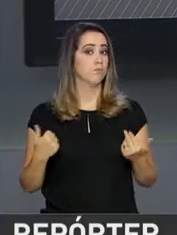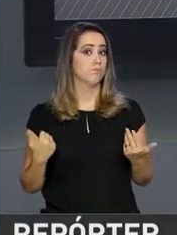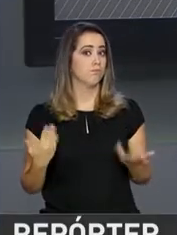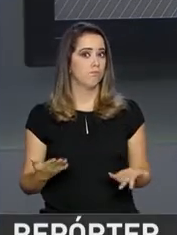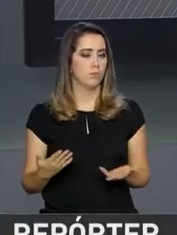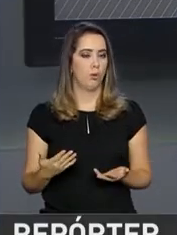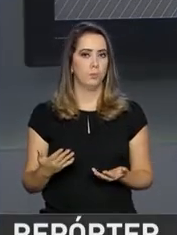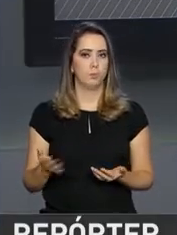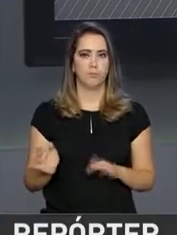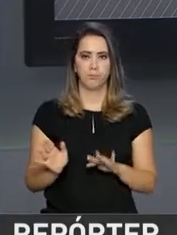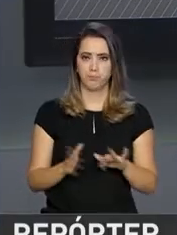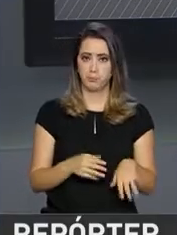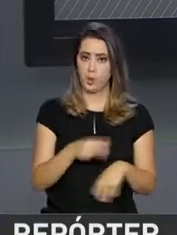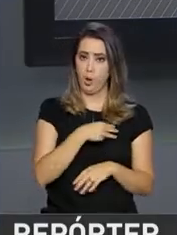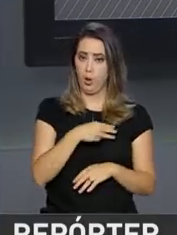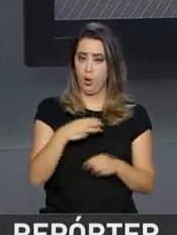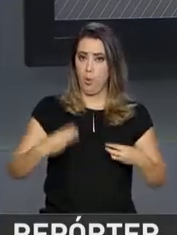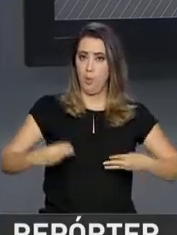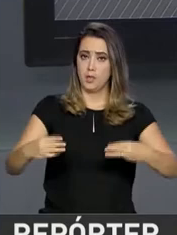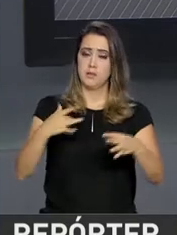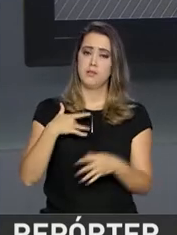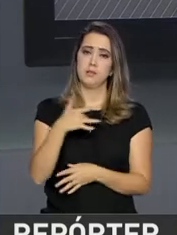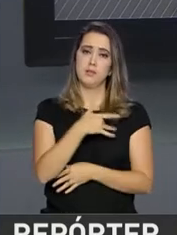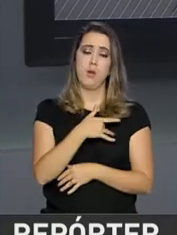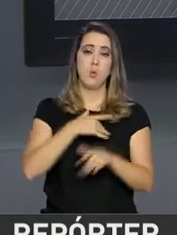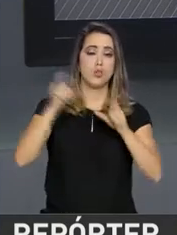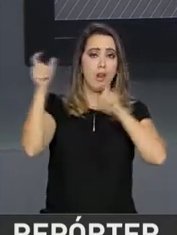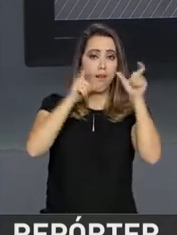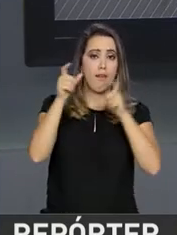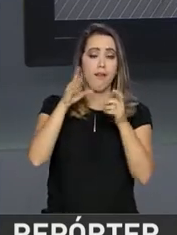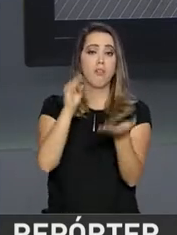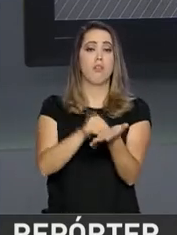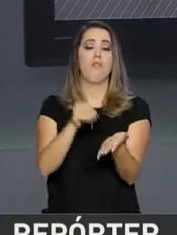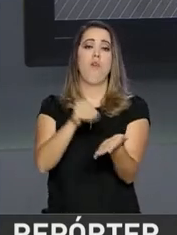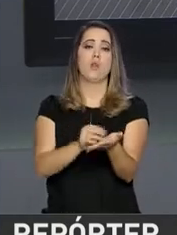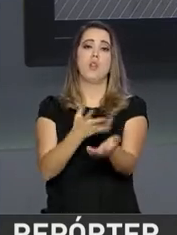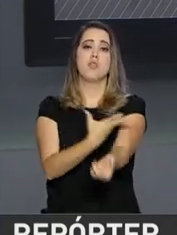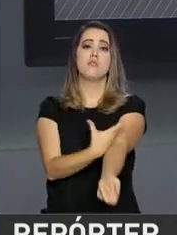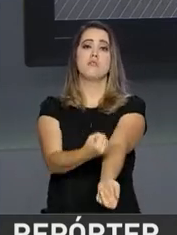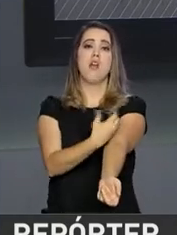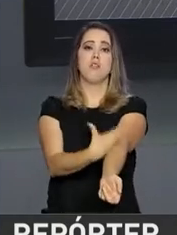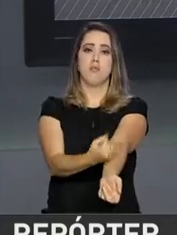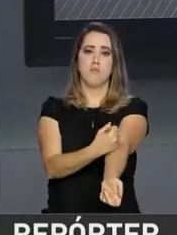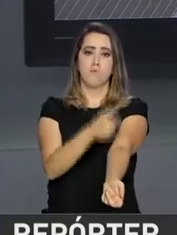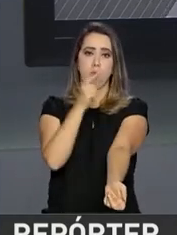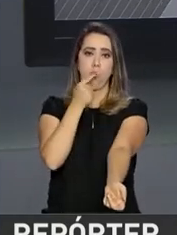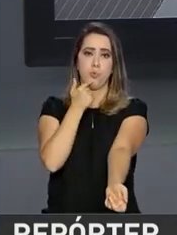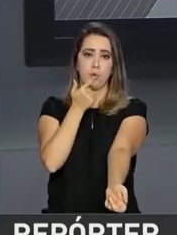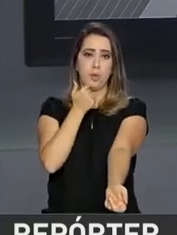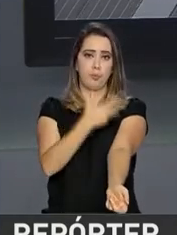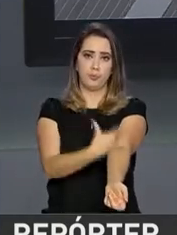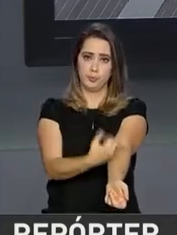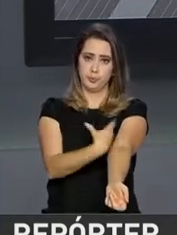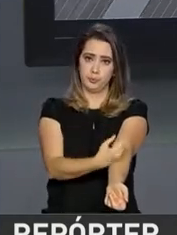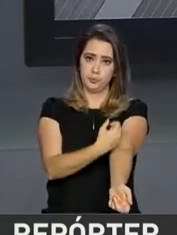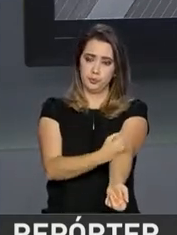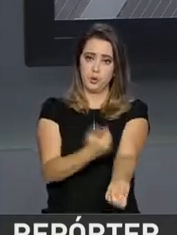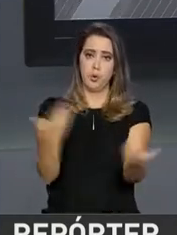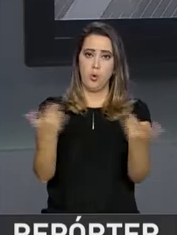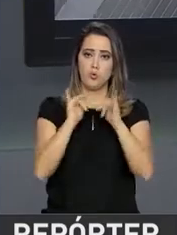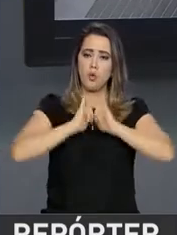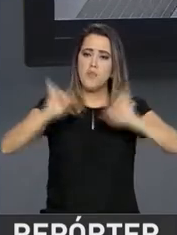Ministério da Saúde alerta para a falta de sangue nos hemocentros de todo o país. Hoje, o ministro fez um apelo para que a